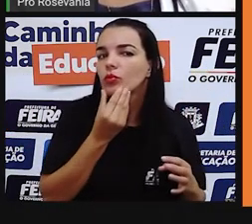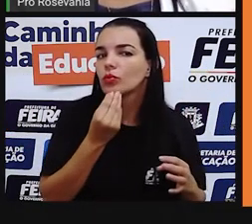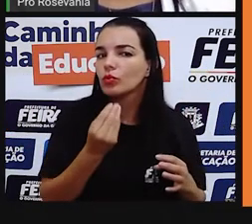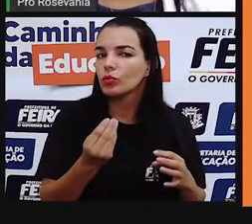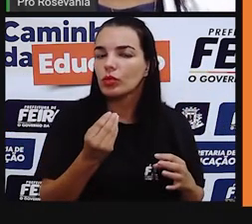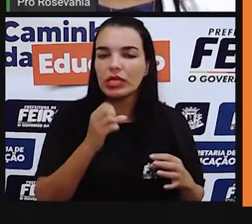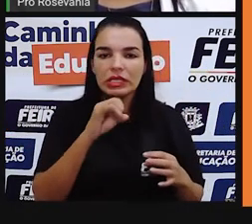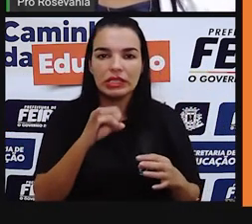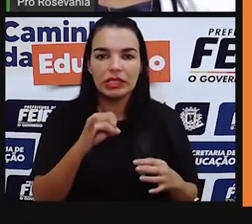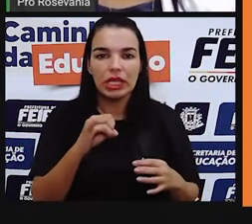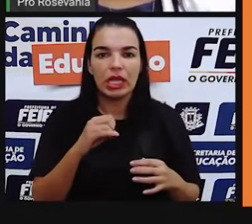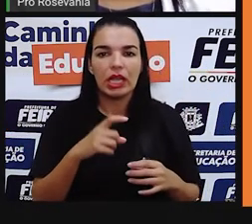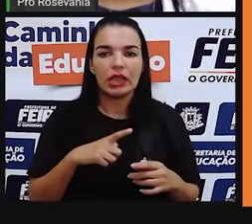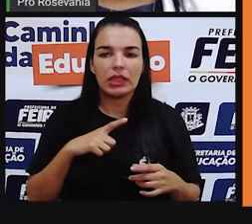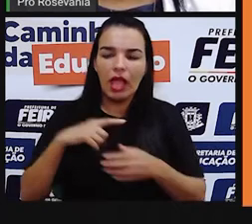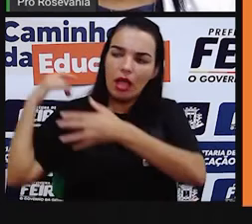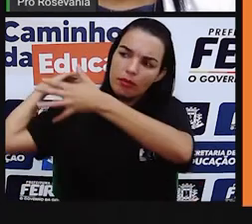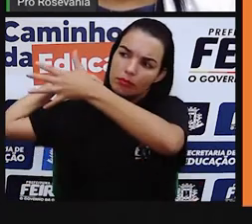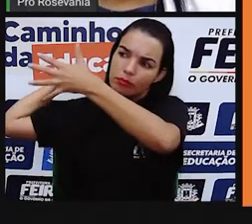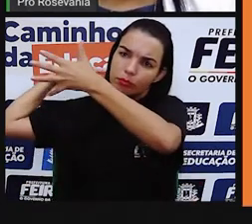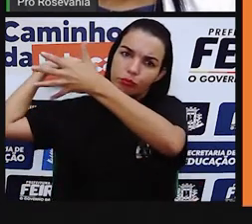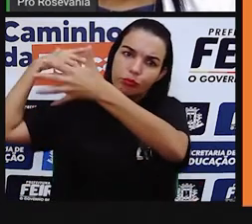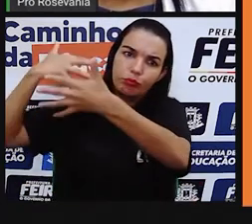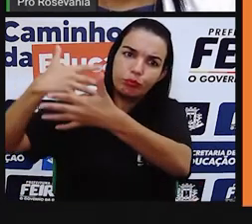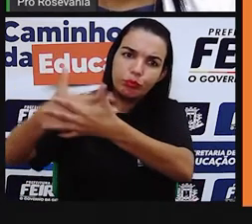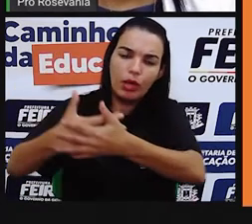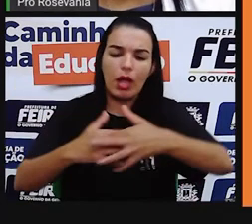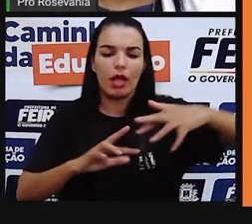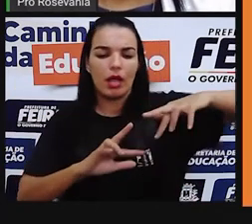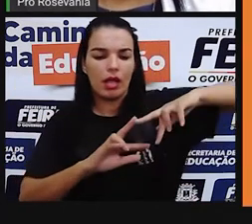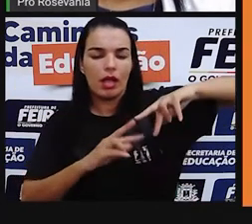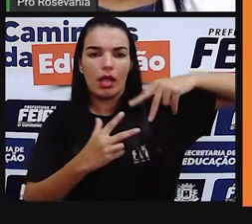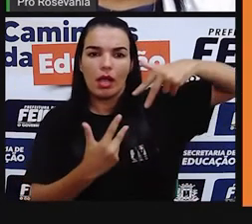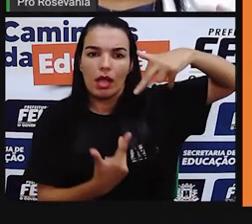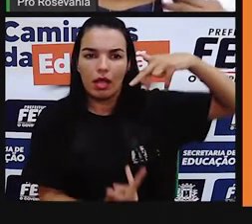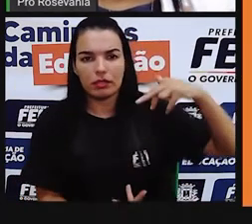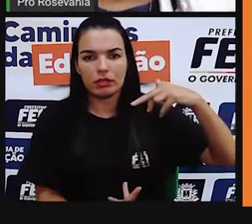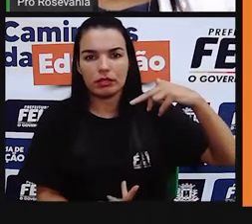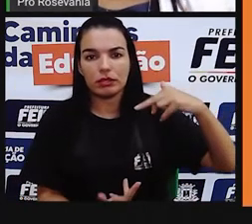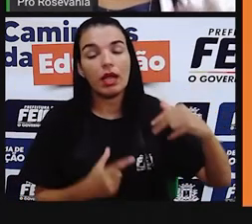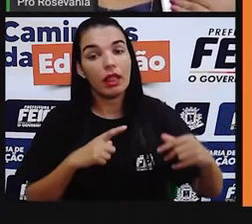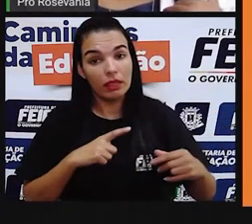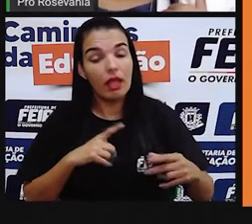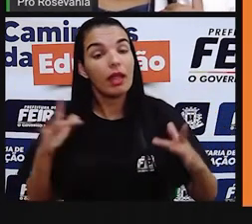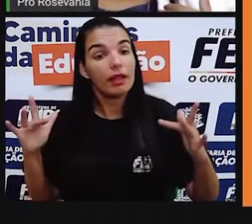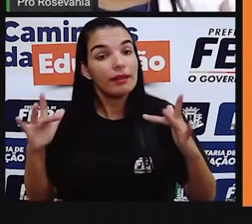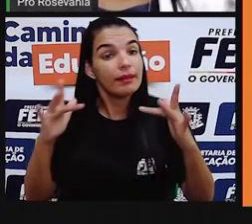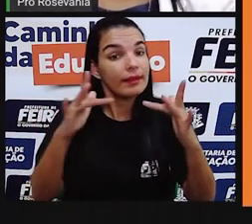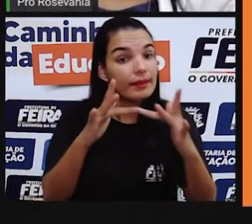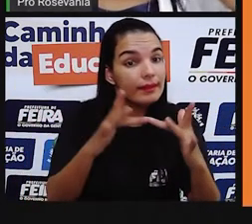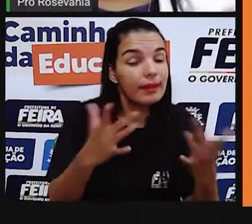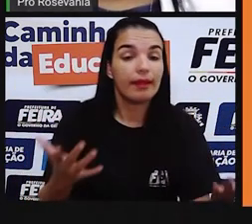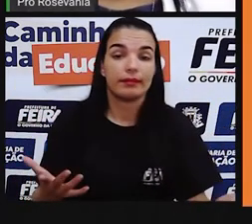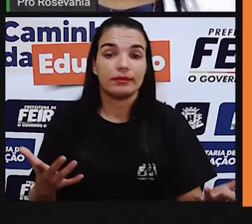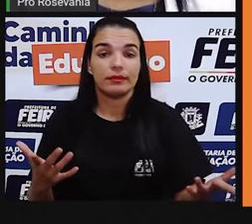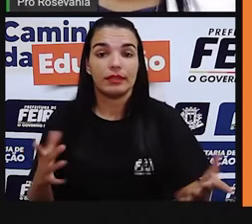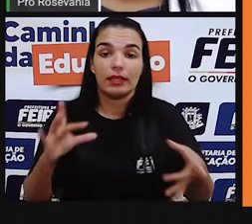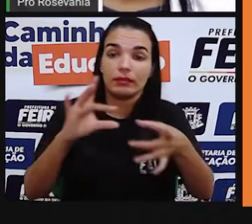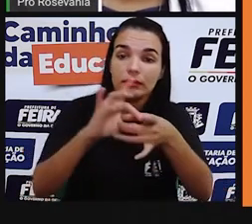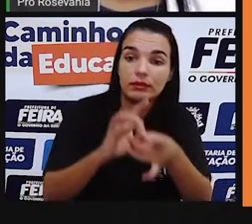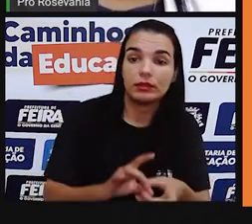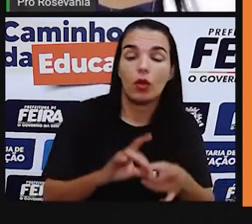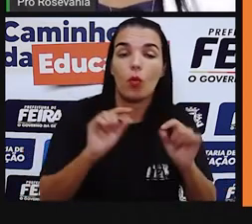a ancestralidade, a genética. Então, a raça está ligada a essas questões físicas, né, essas questões mesmo